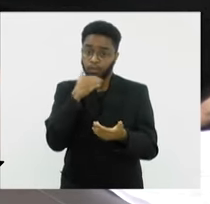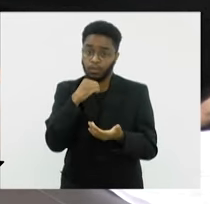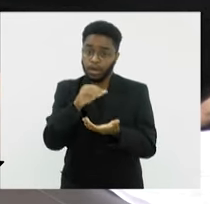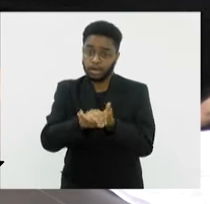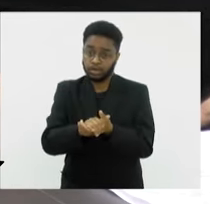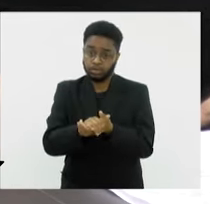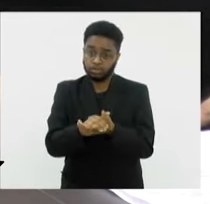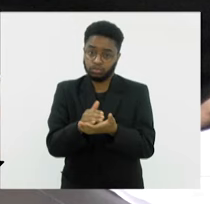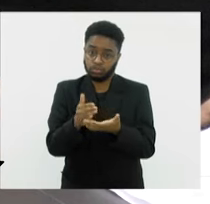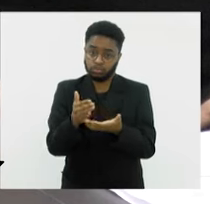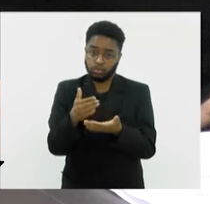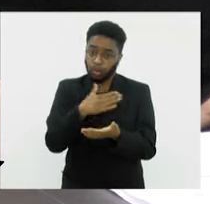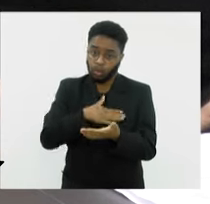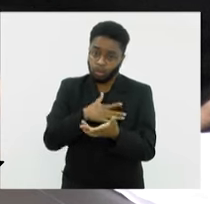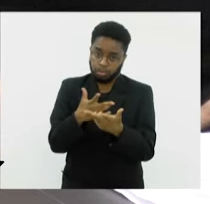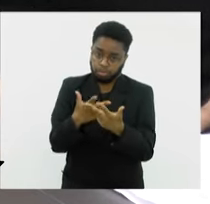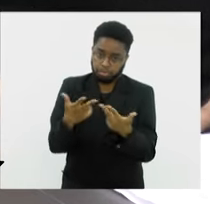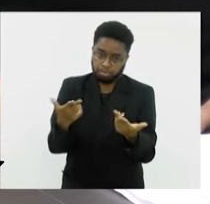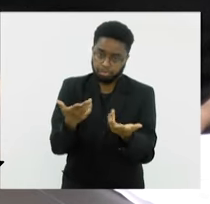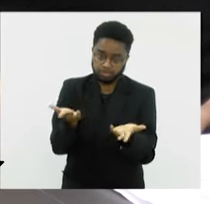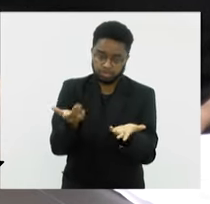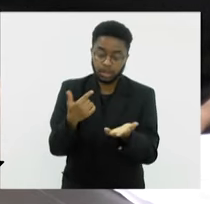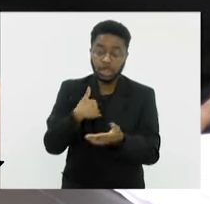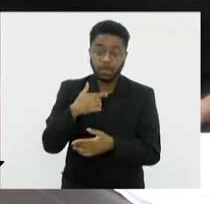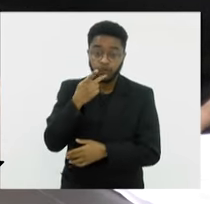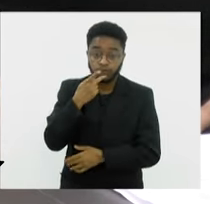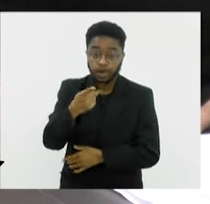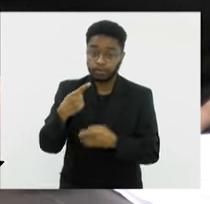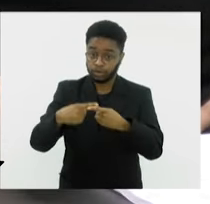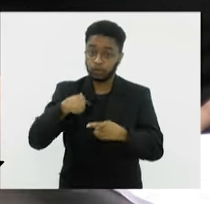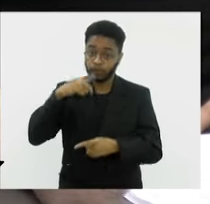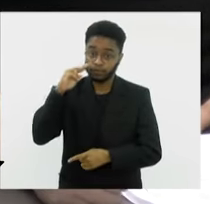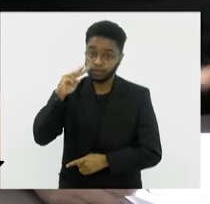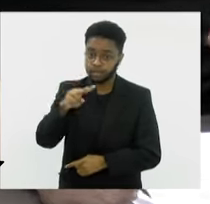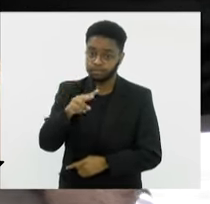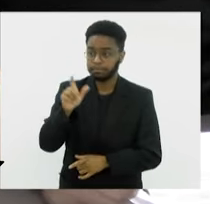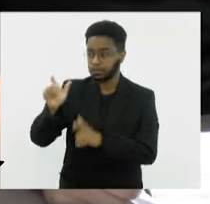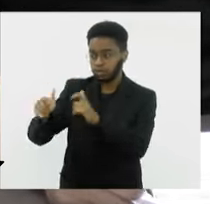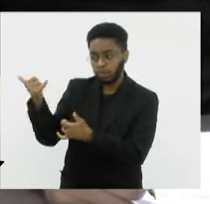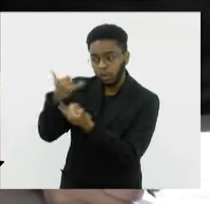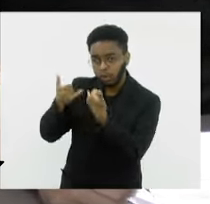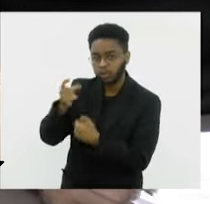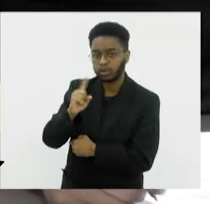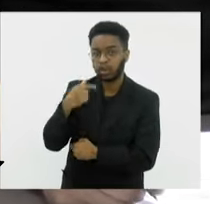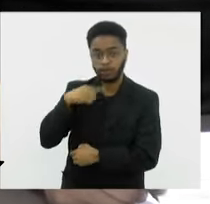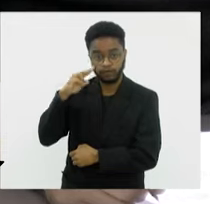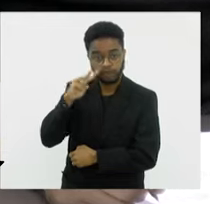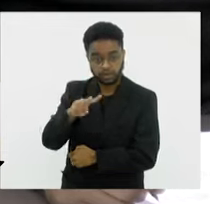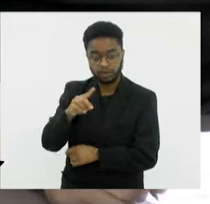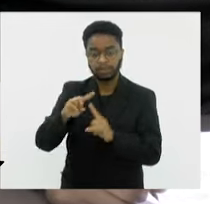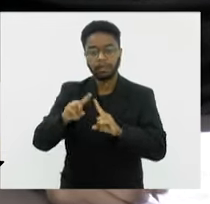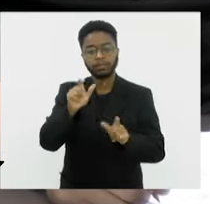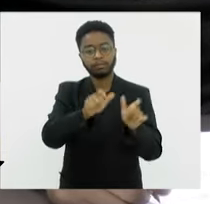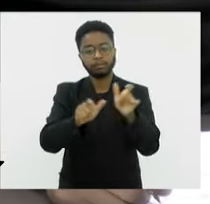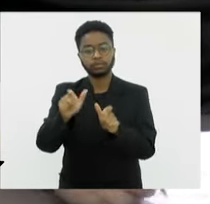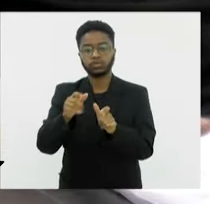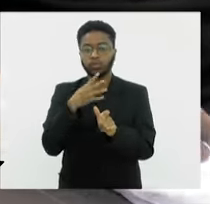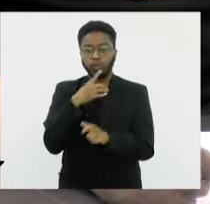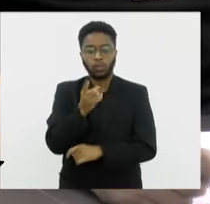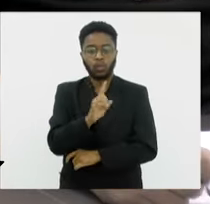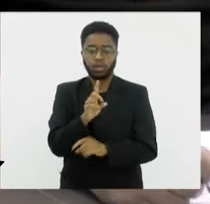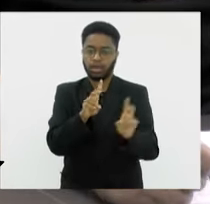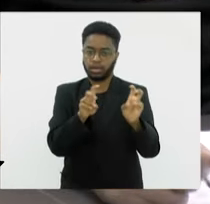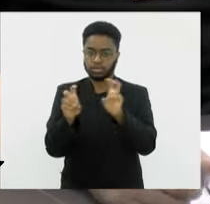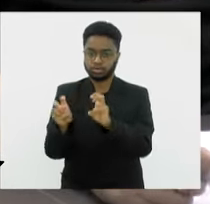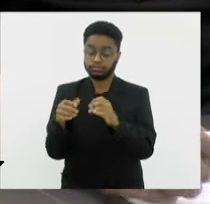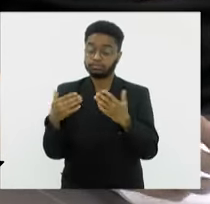delatar alguma coisa. Eu falo isso que eu vi, ninguém me contou. E as pessoas não conhecem. Então, eu entendo